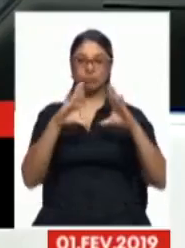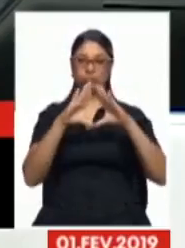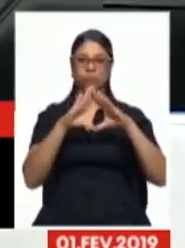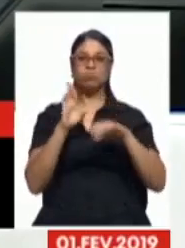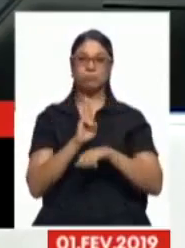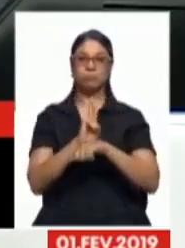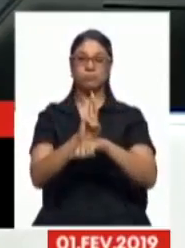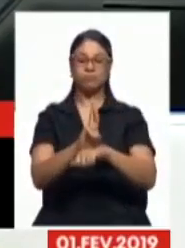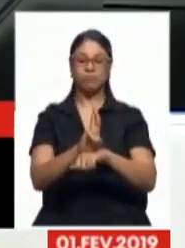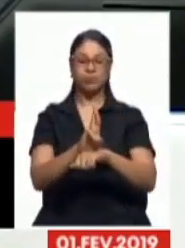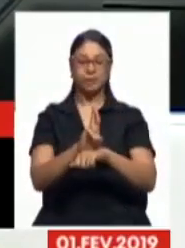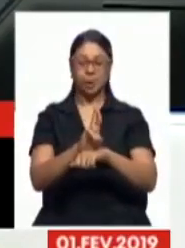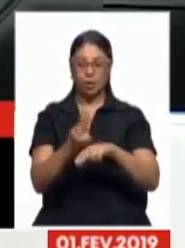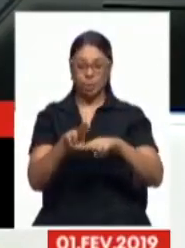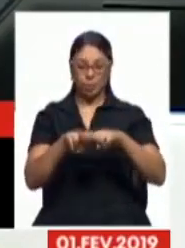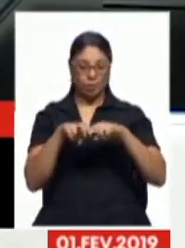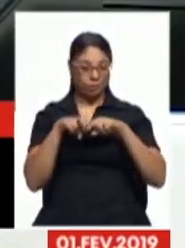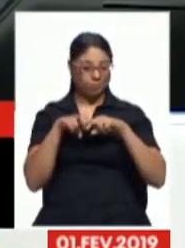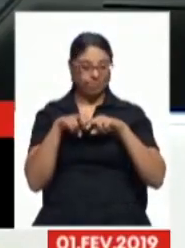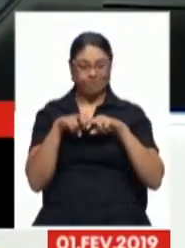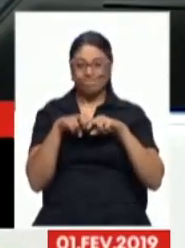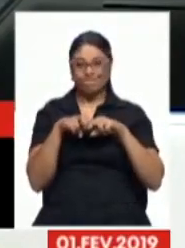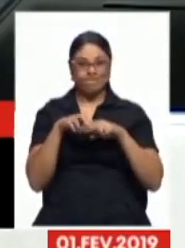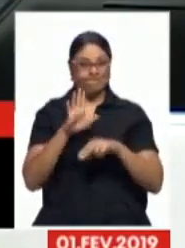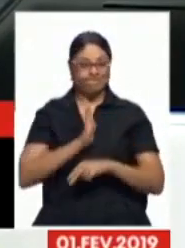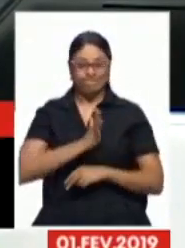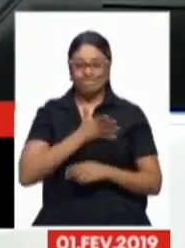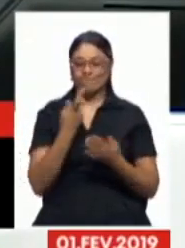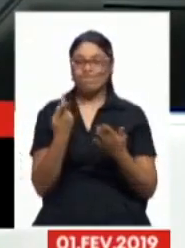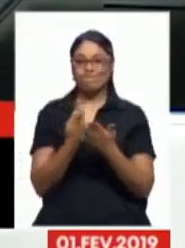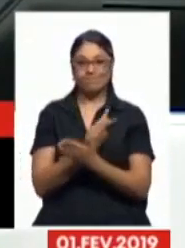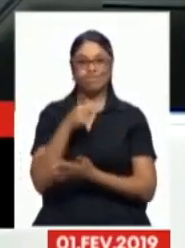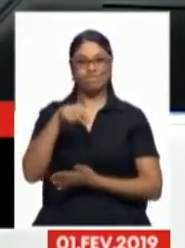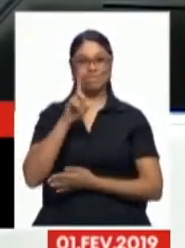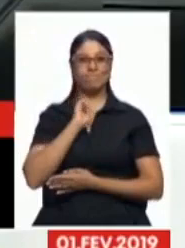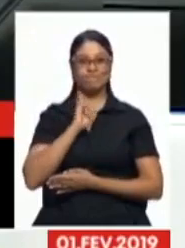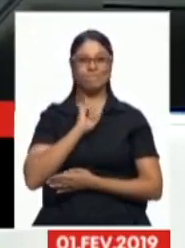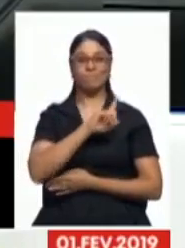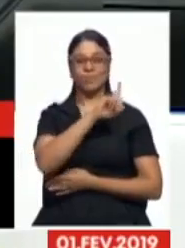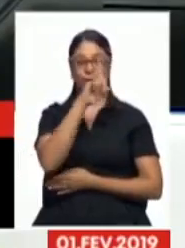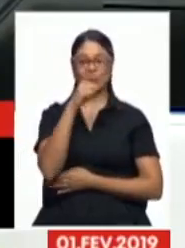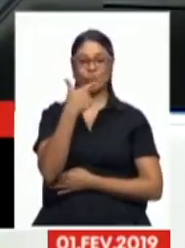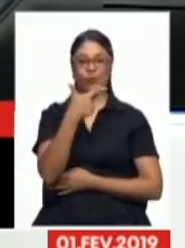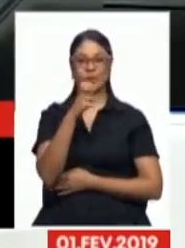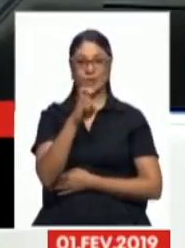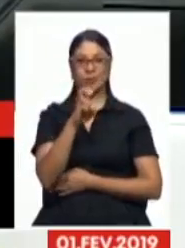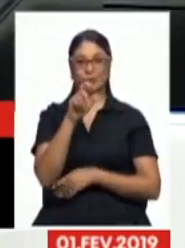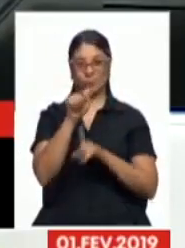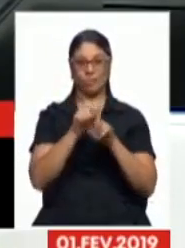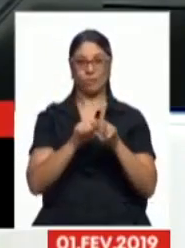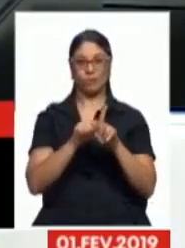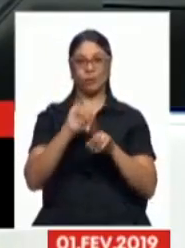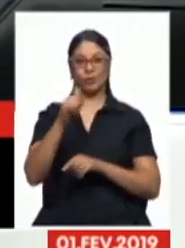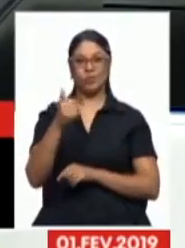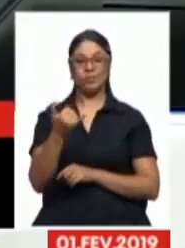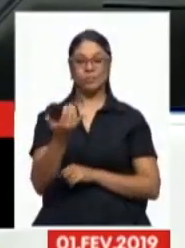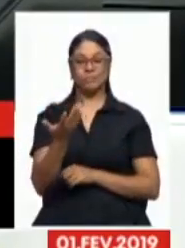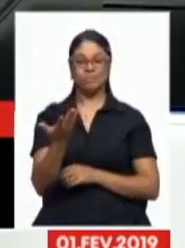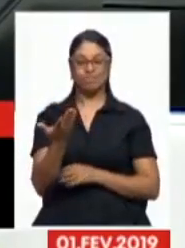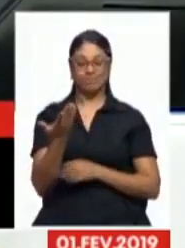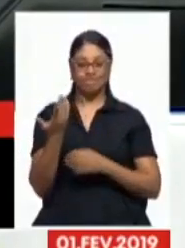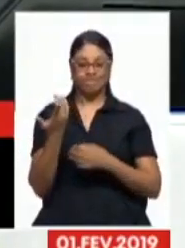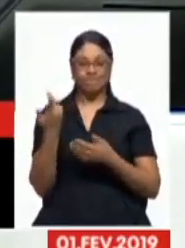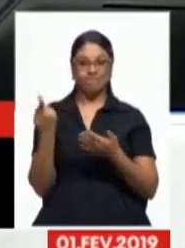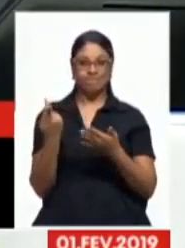grande tragédia que se abateu sobre Minas Gerais no último dia 25 de janeiro, com o rompimento